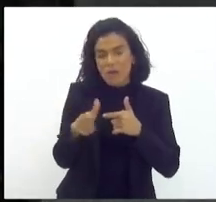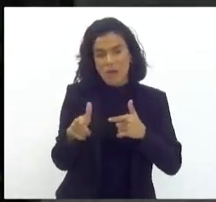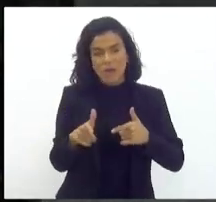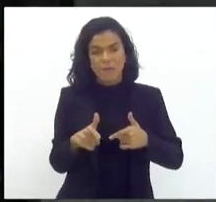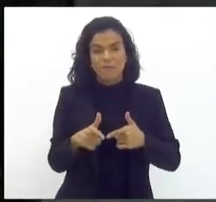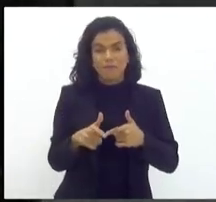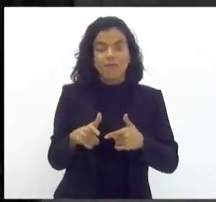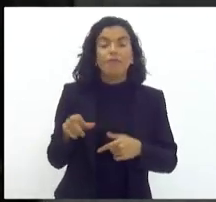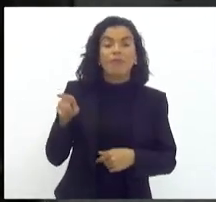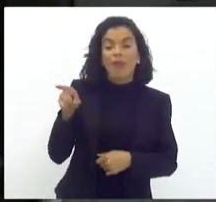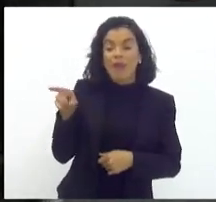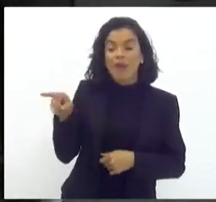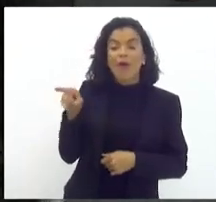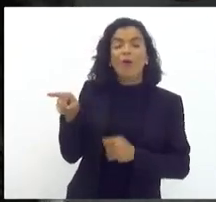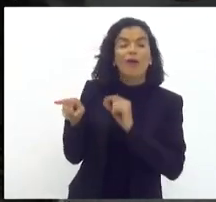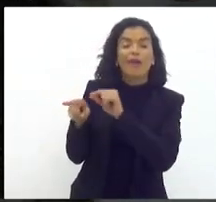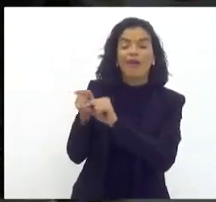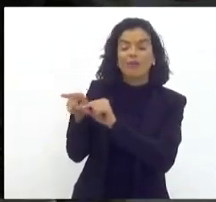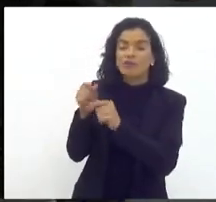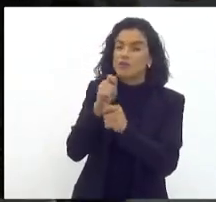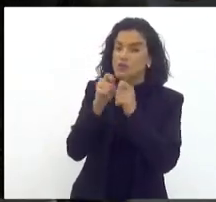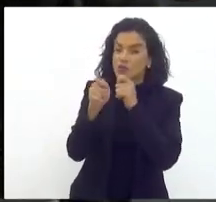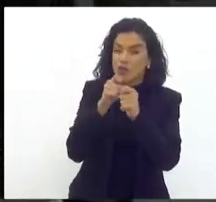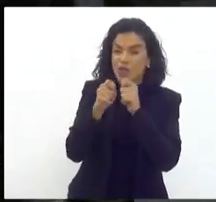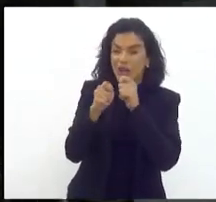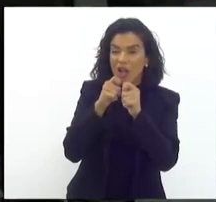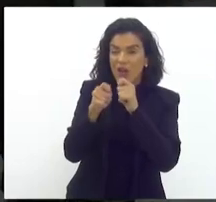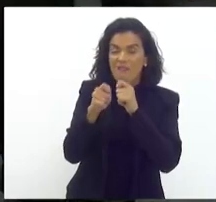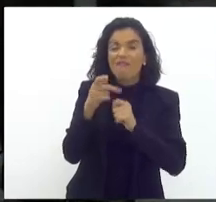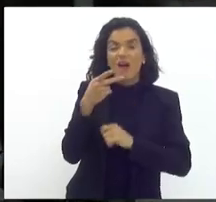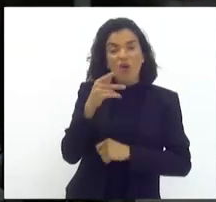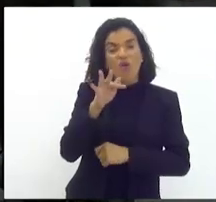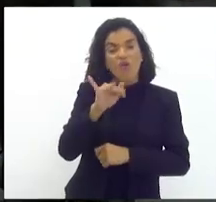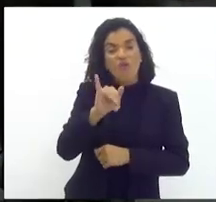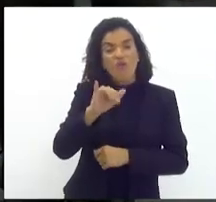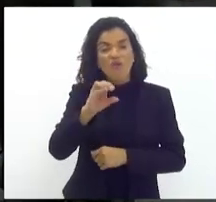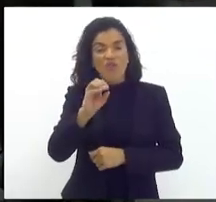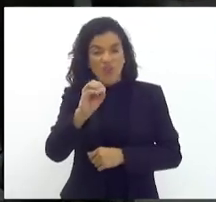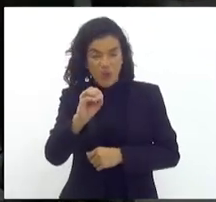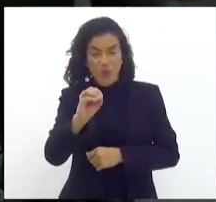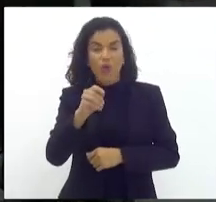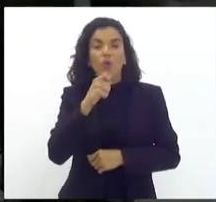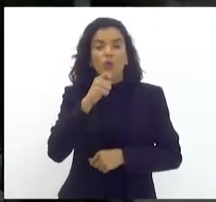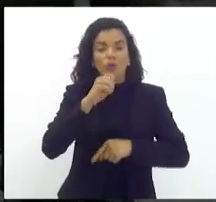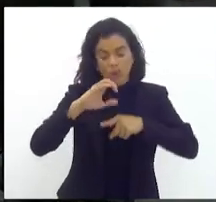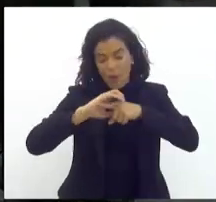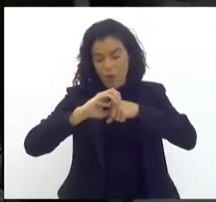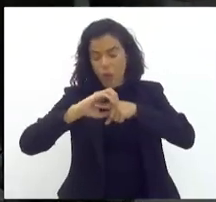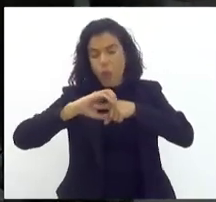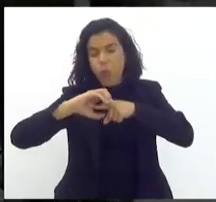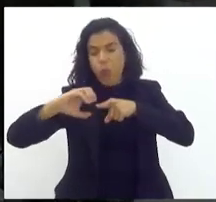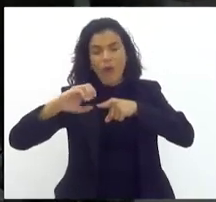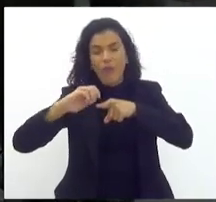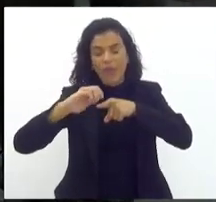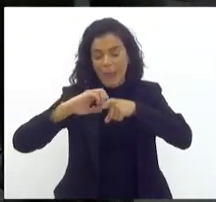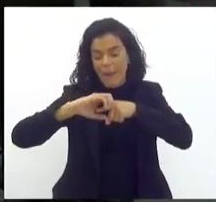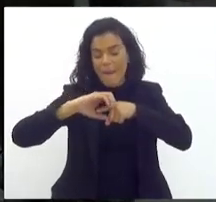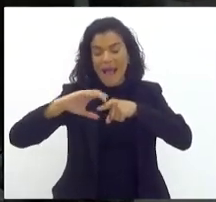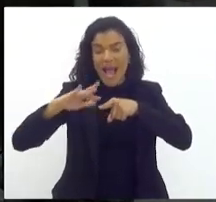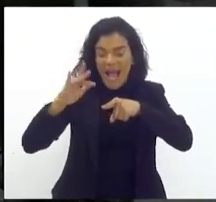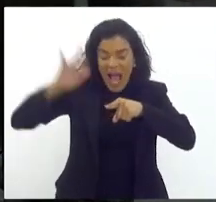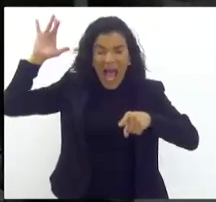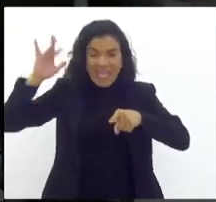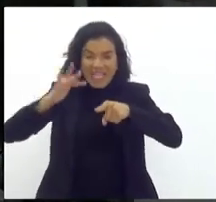parece que o jornalista até falou sobre isso o chamou de filhos encapado algo parecido eu tenho certeza que vossa excelência